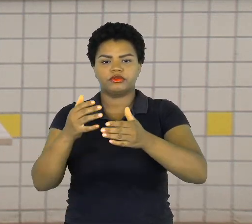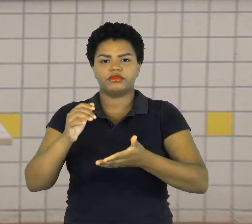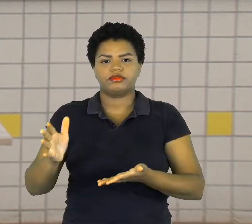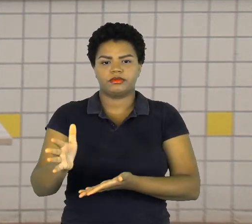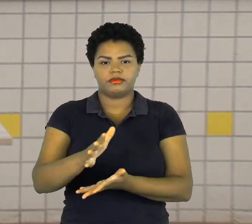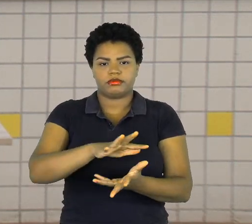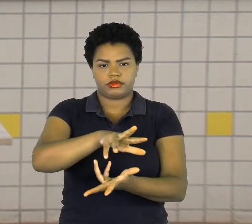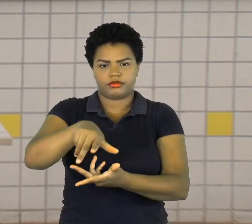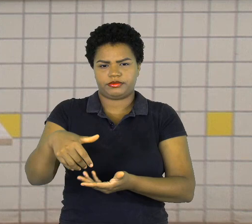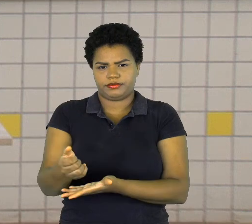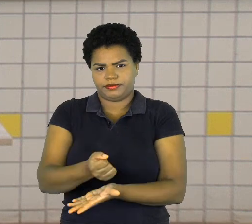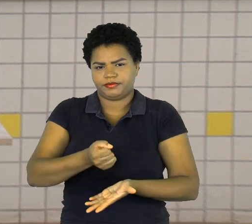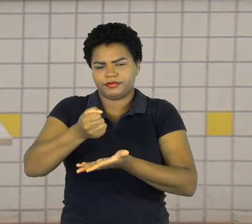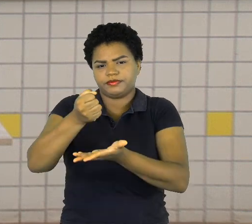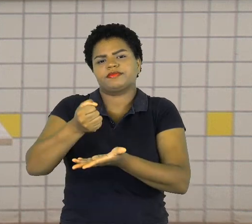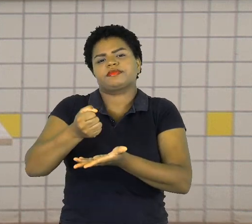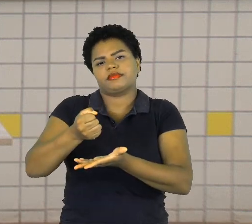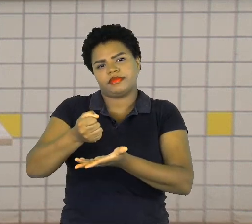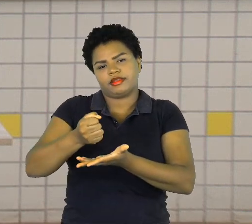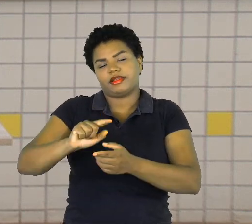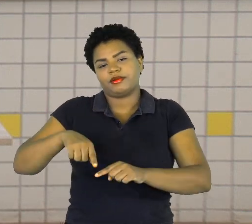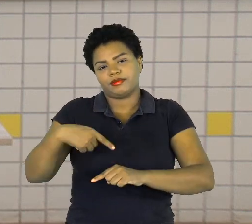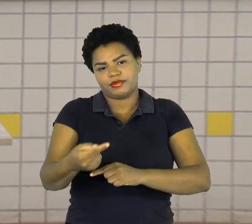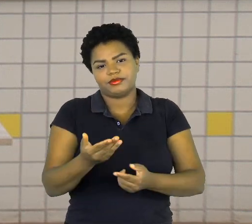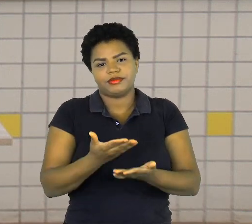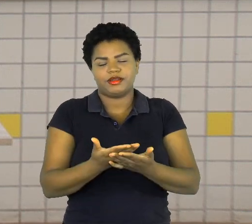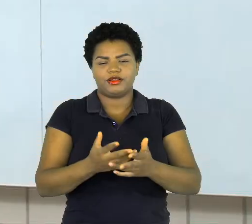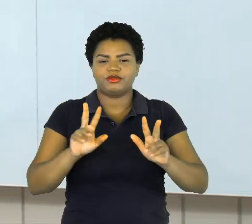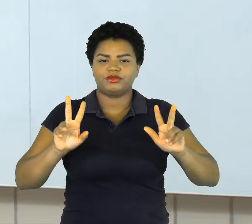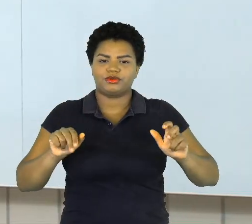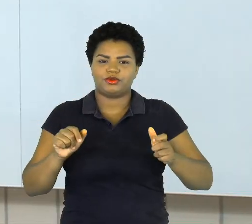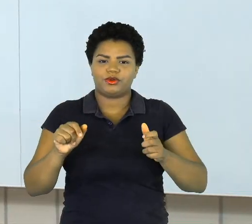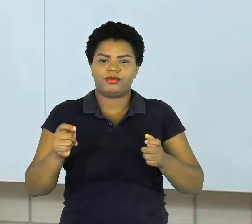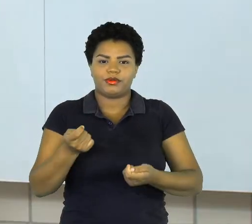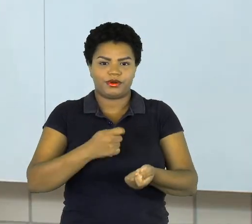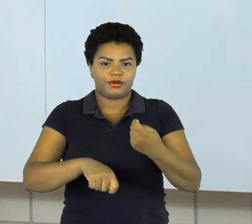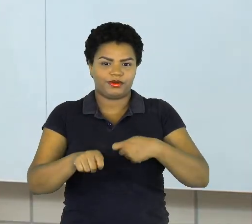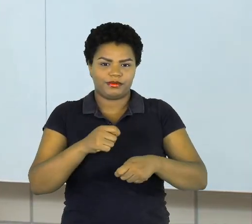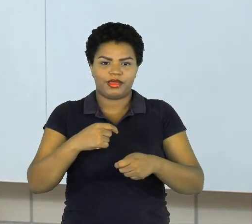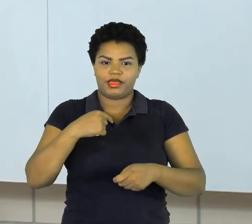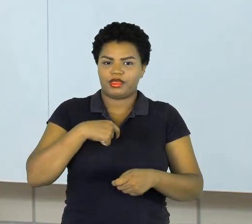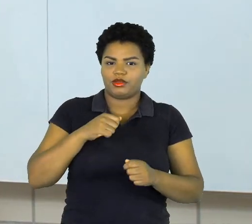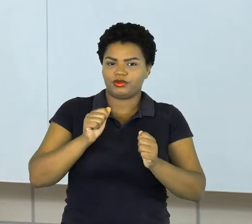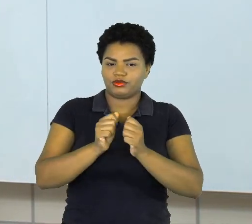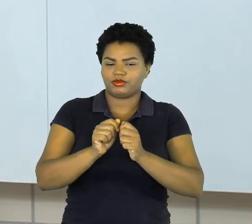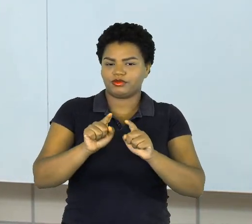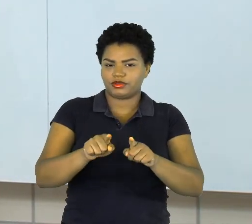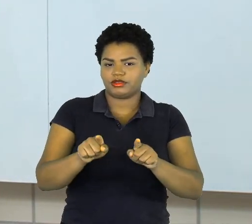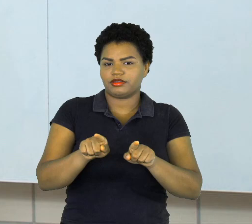próxima aula sobre a economia. Eu te espero aqui, eu, você e o caderno. Até a próxima.